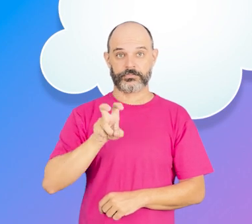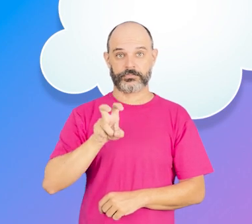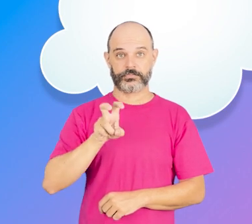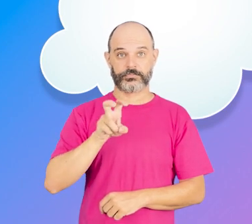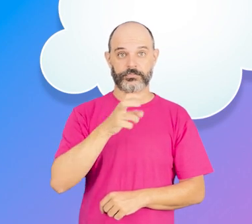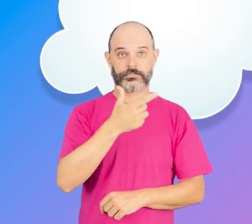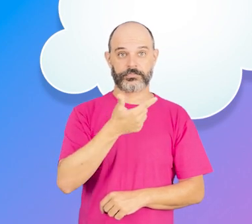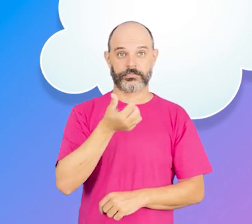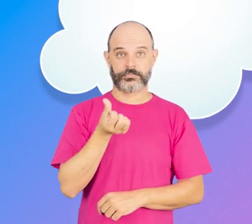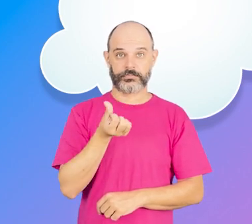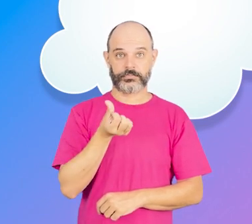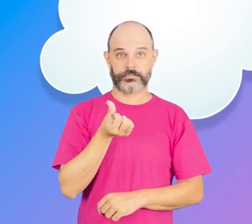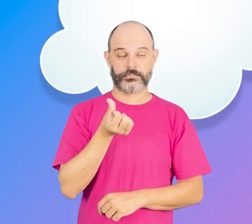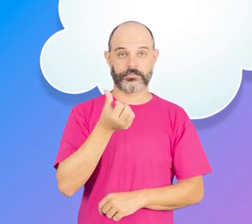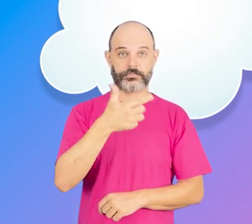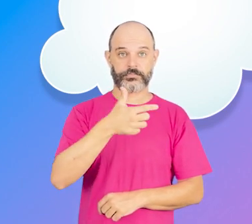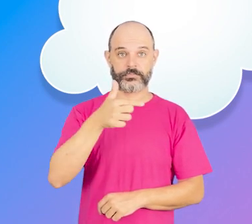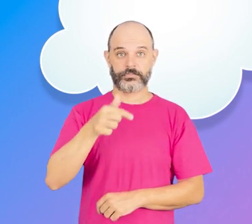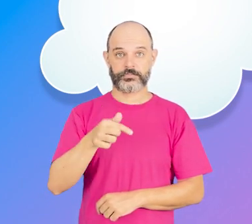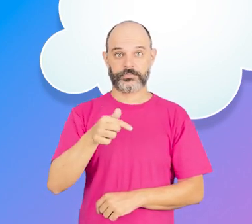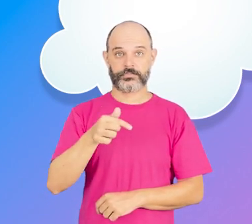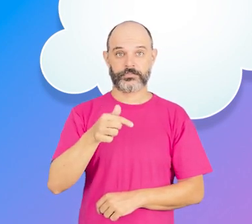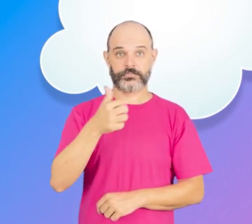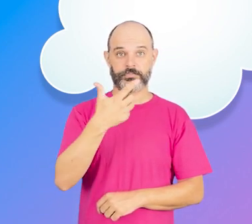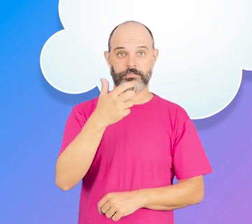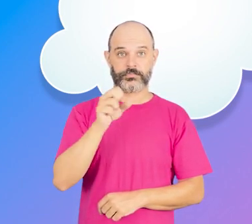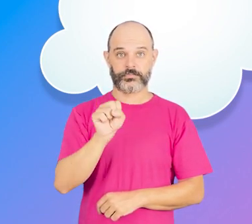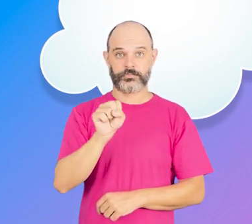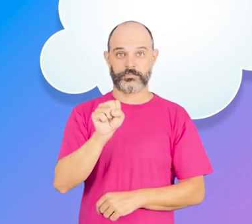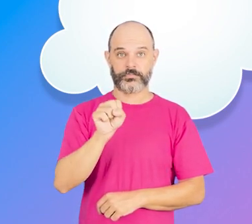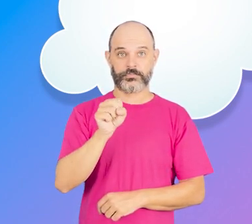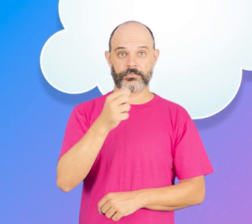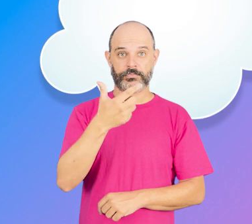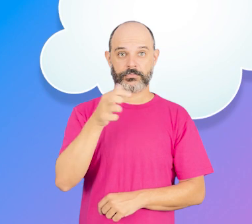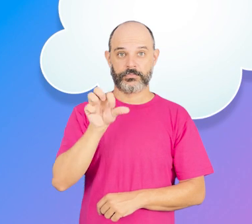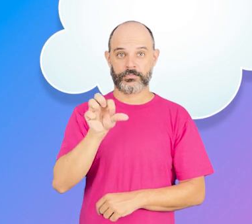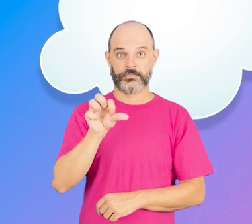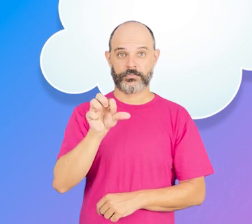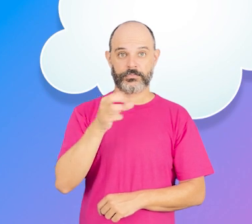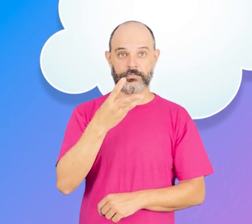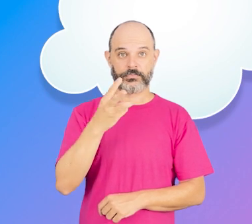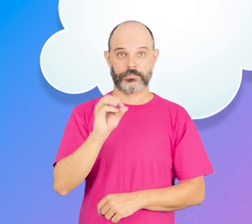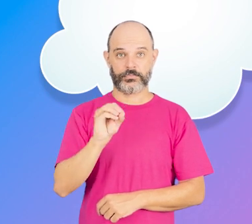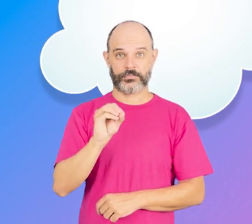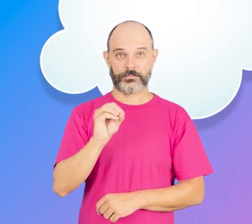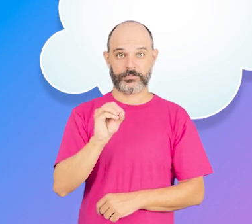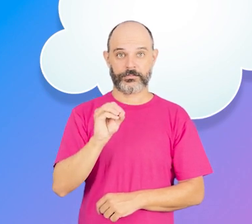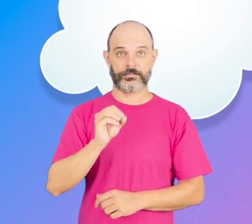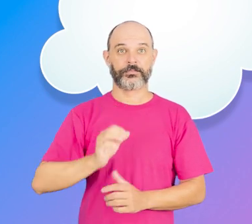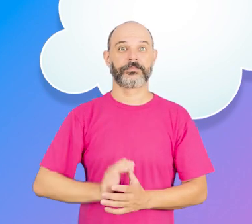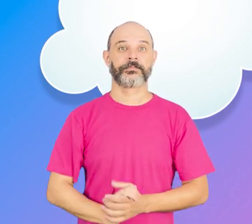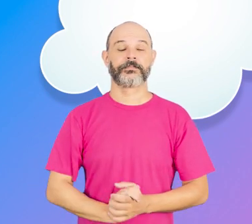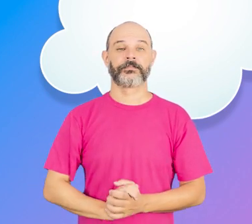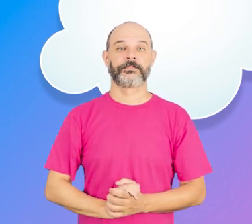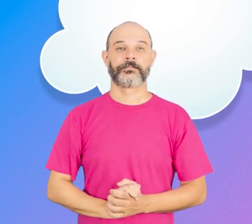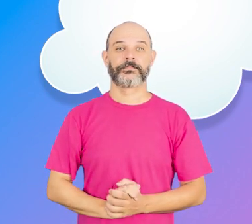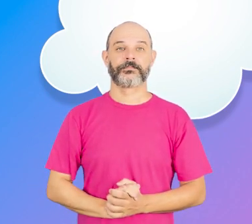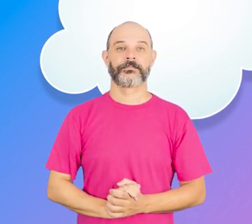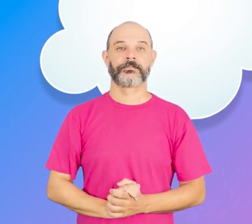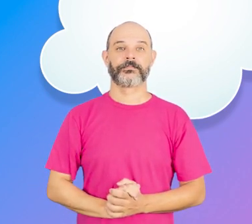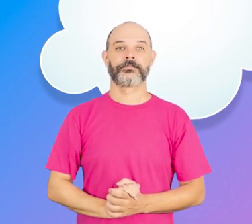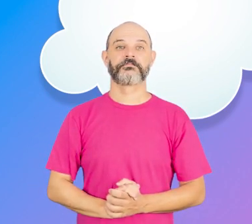24, 25, 26, 27, 28, 29,